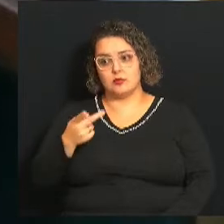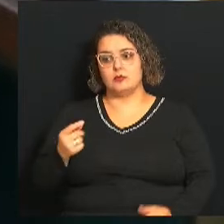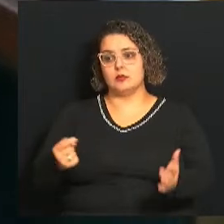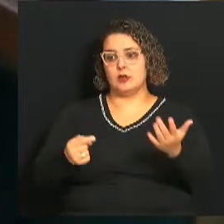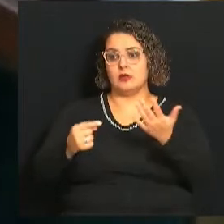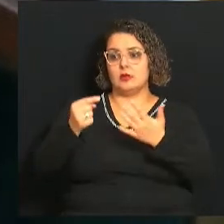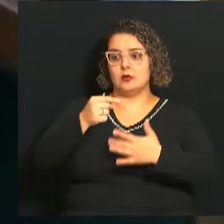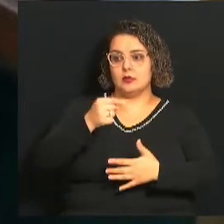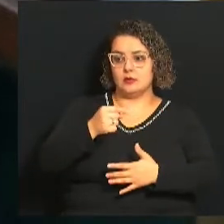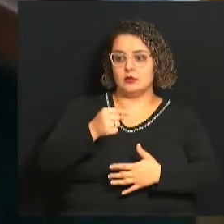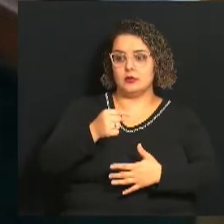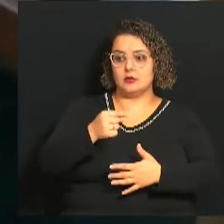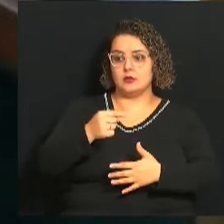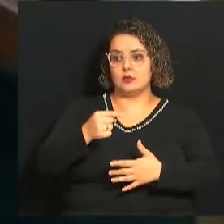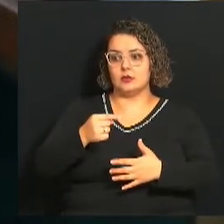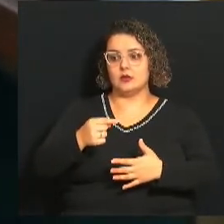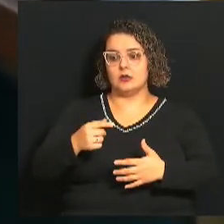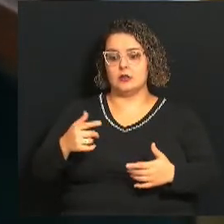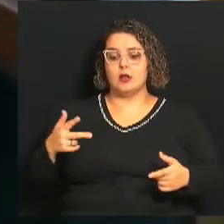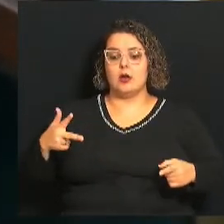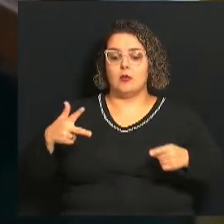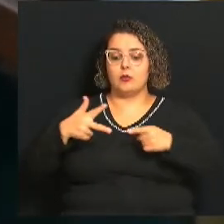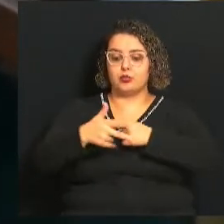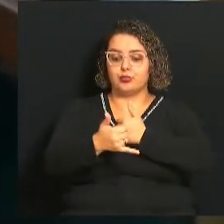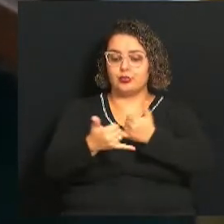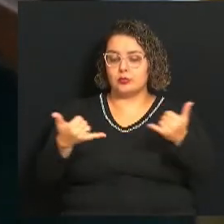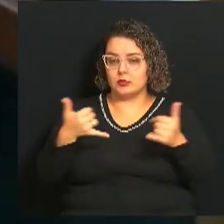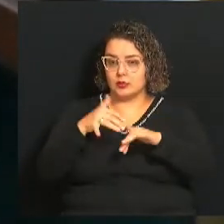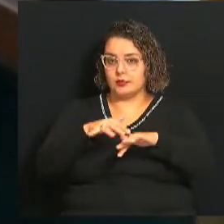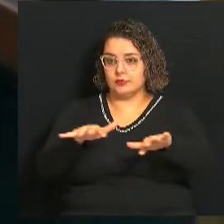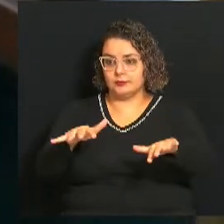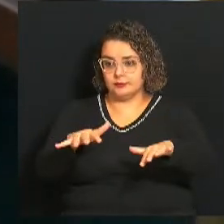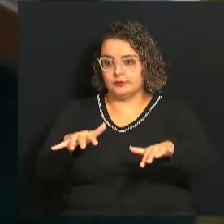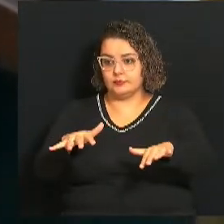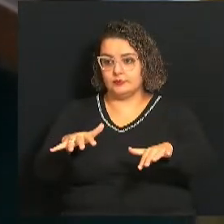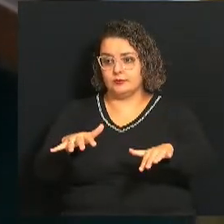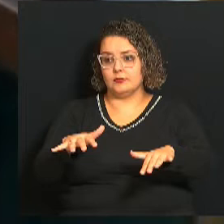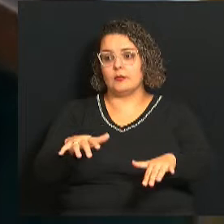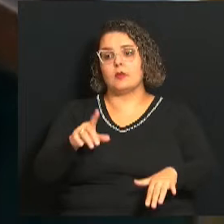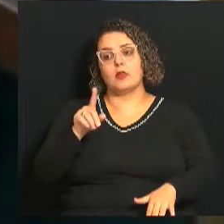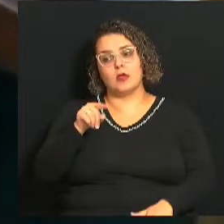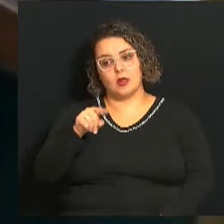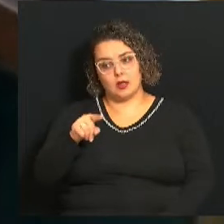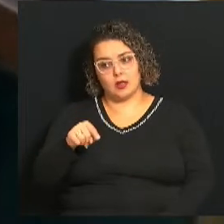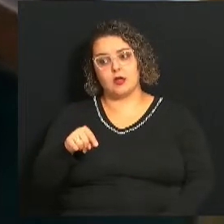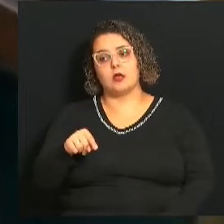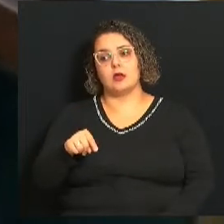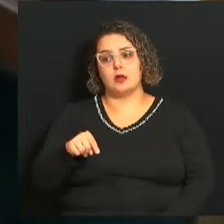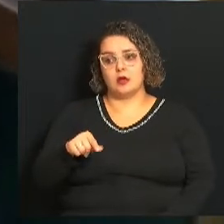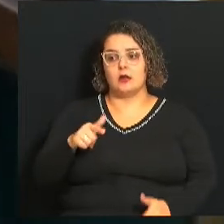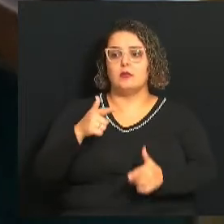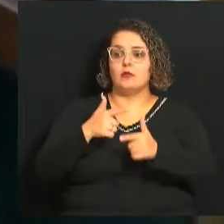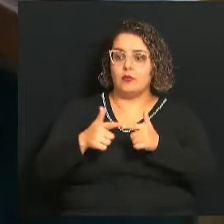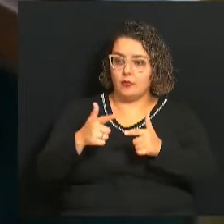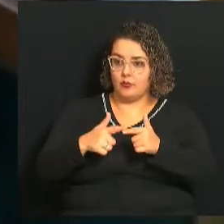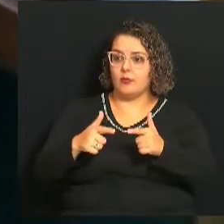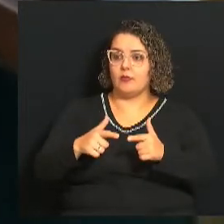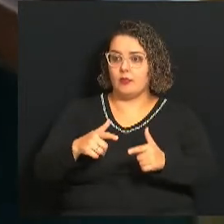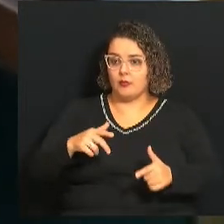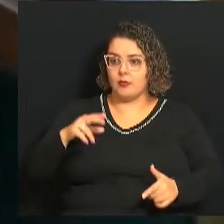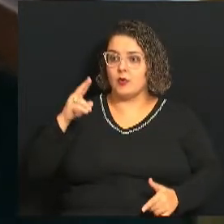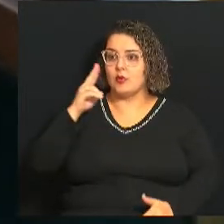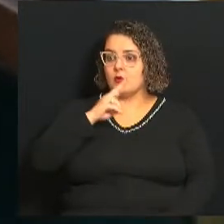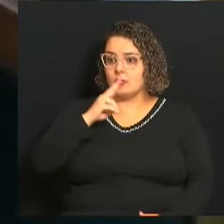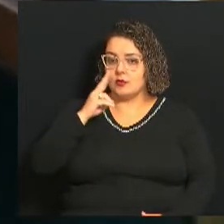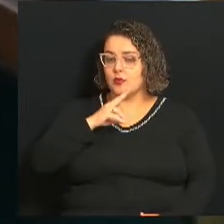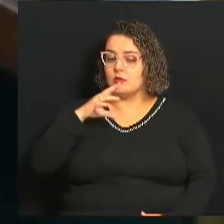a interrupção do fornecimento de energia é uma situação de imediata